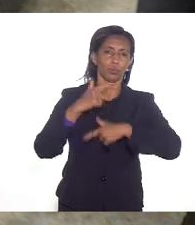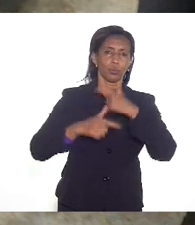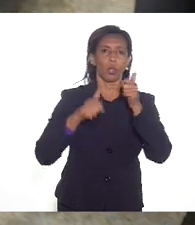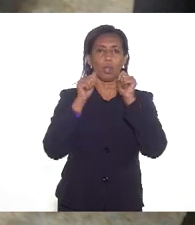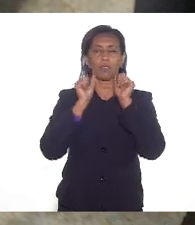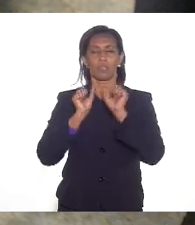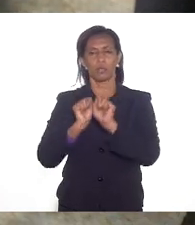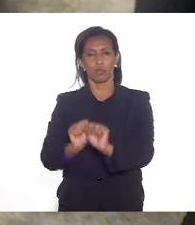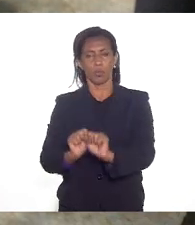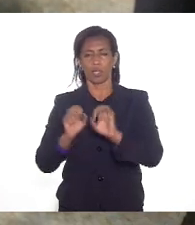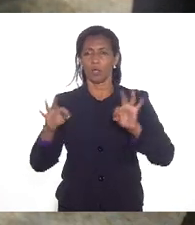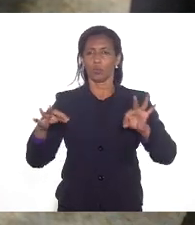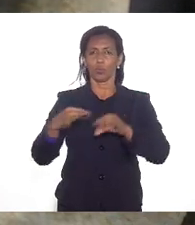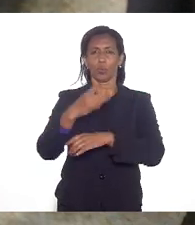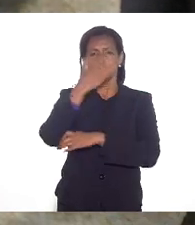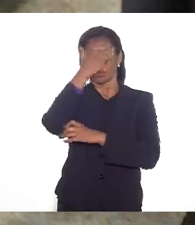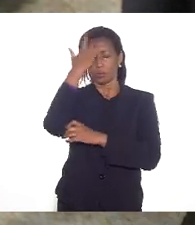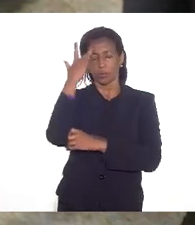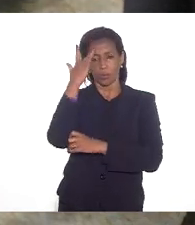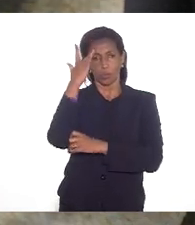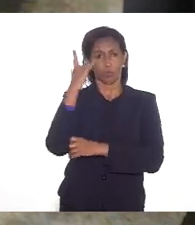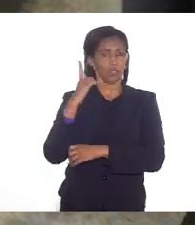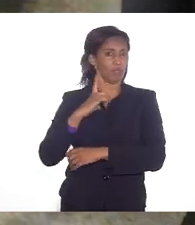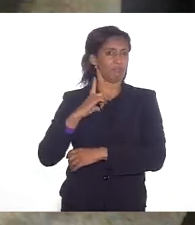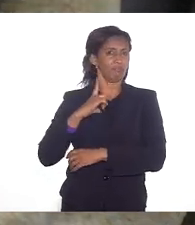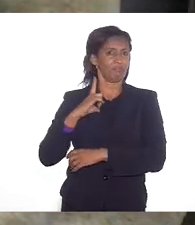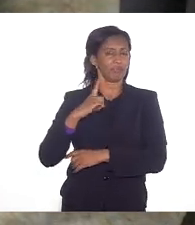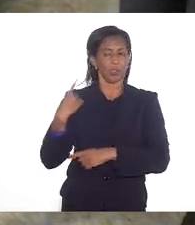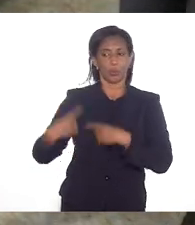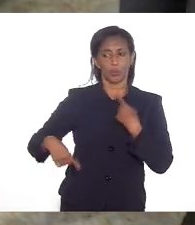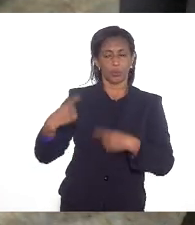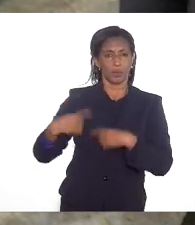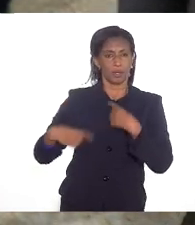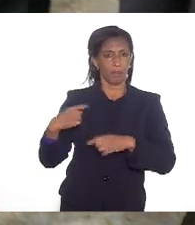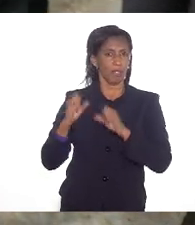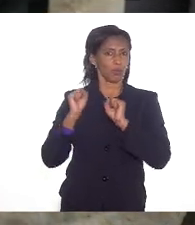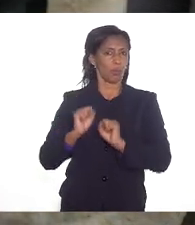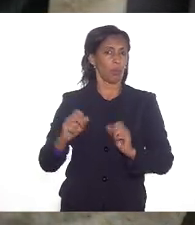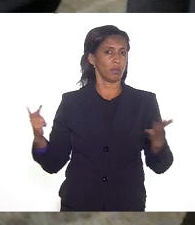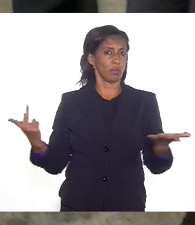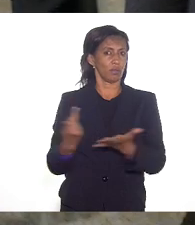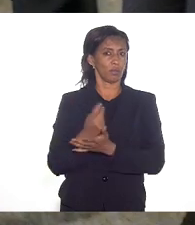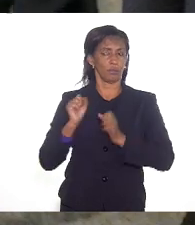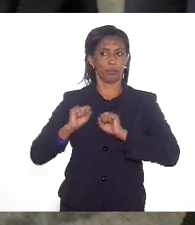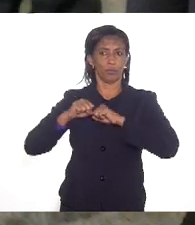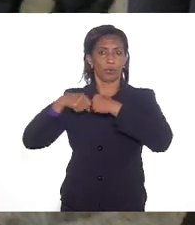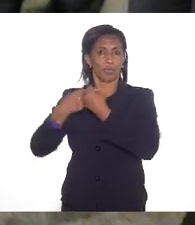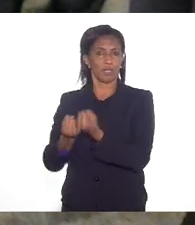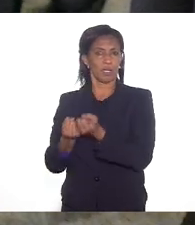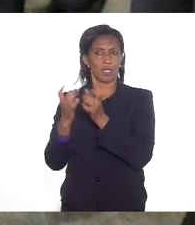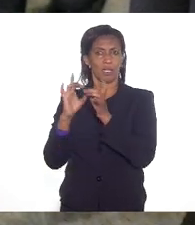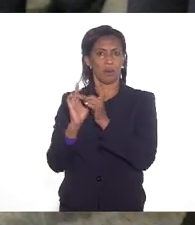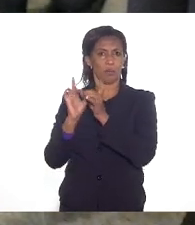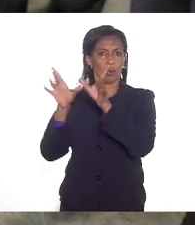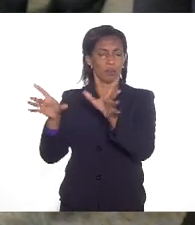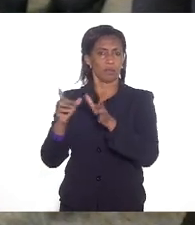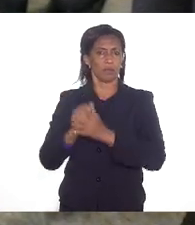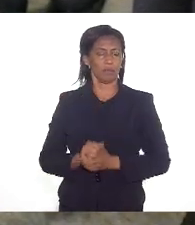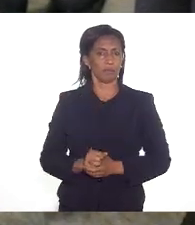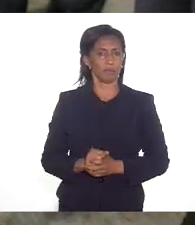Assessoria todos aqueles que permitem que o debate ideológico possa acontecer fortalecendo a nossa democracia